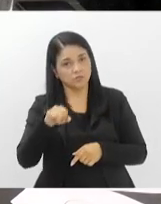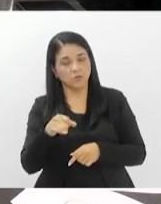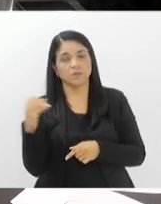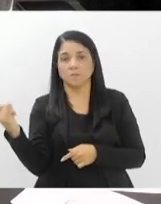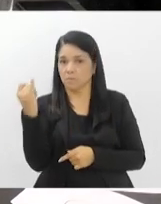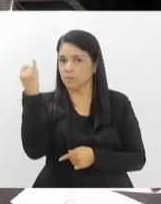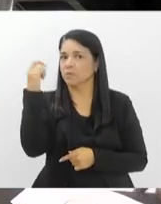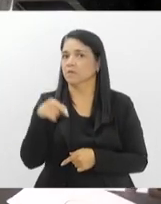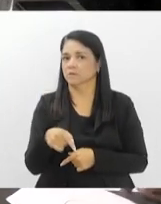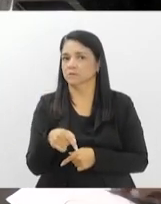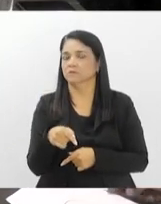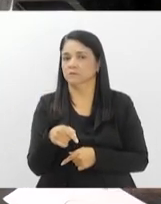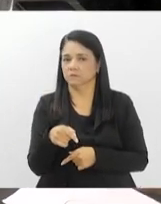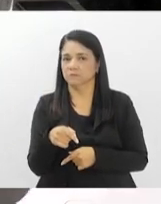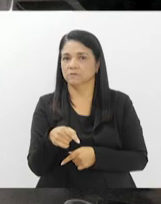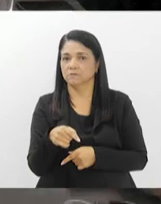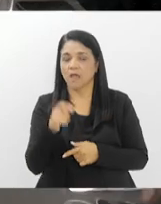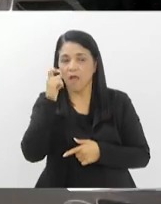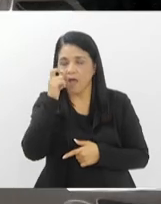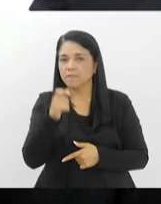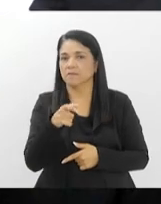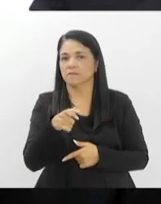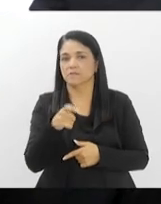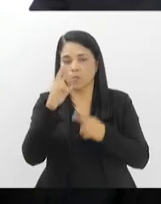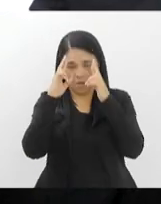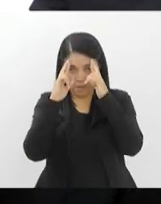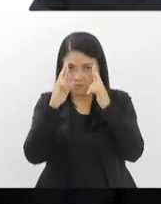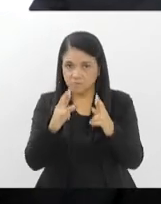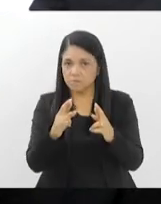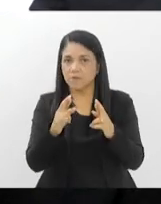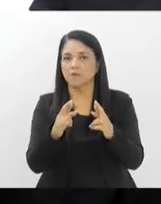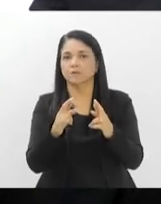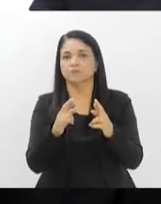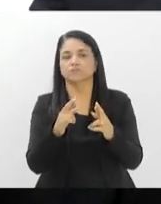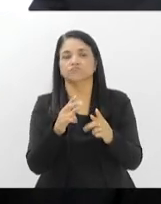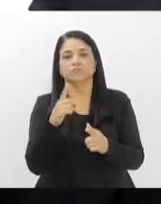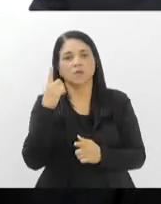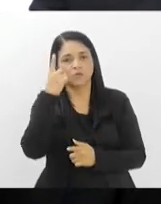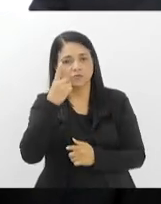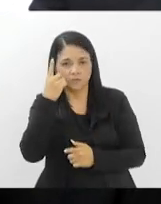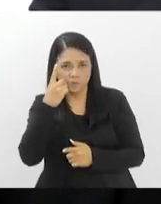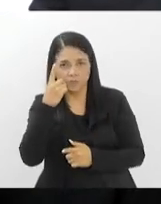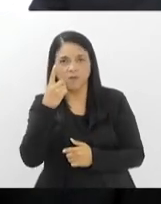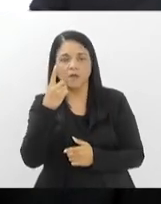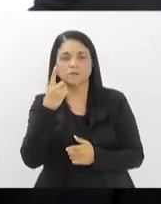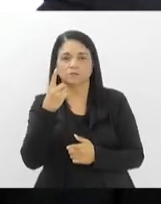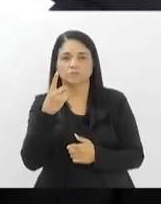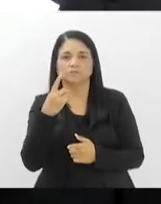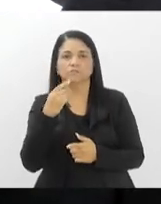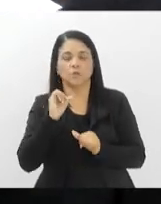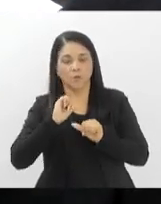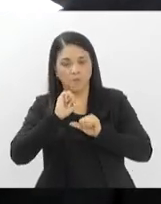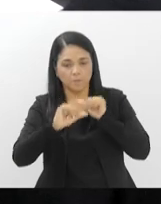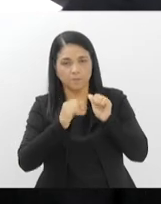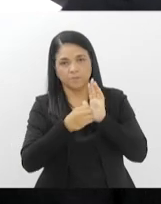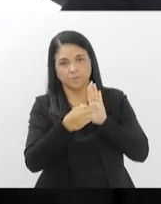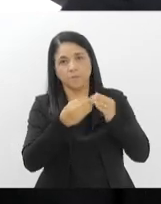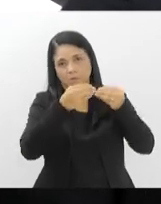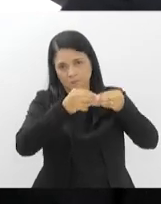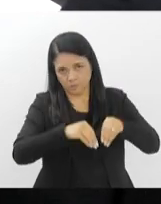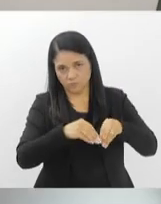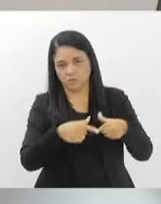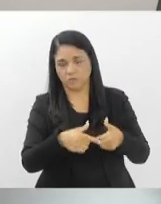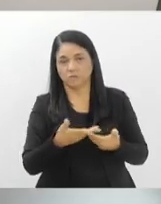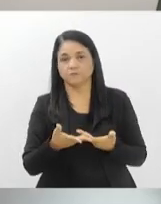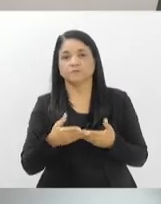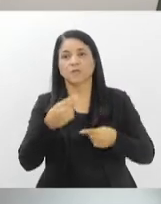gente possa ter atenção a isso e respeito aos demais legisladores. Então, altero meu parecer pela prejudicabilidade.